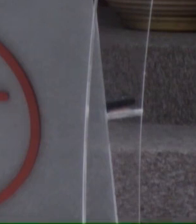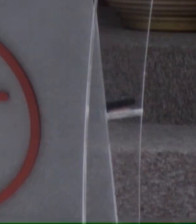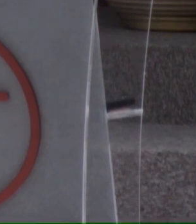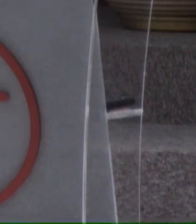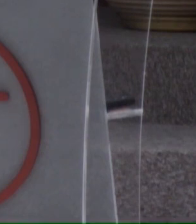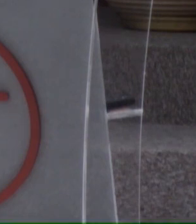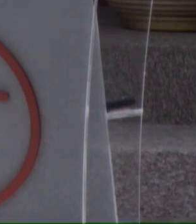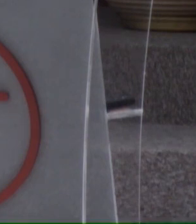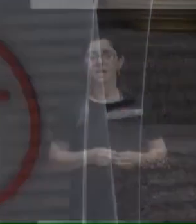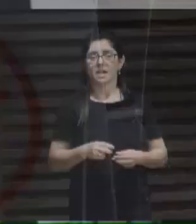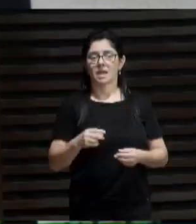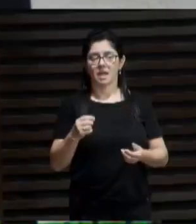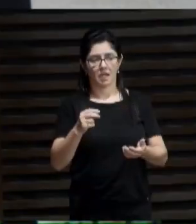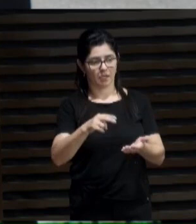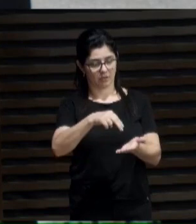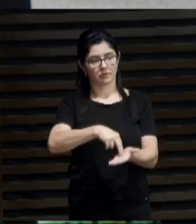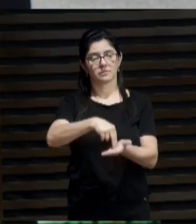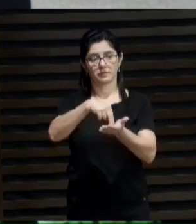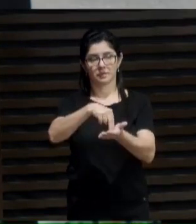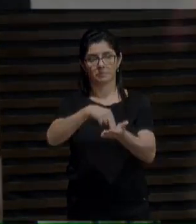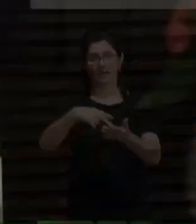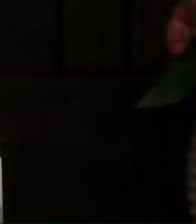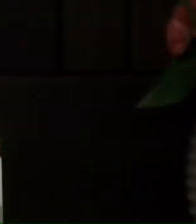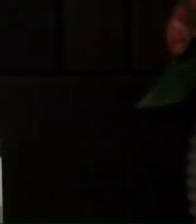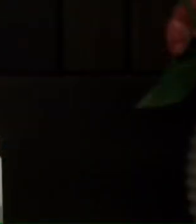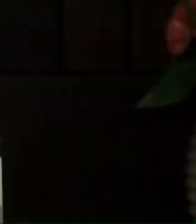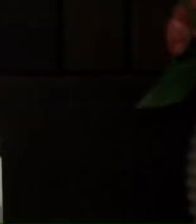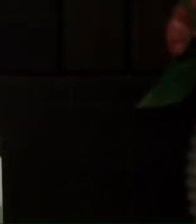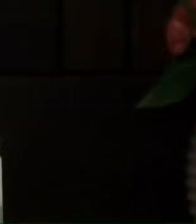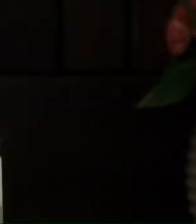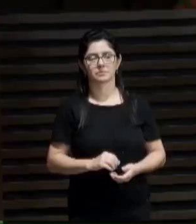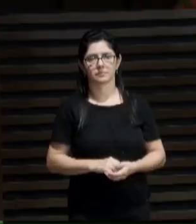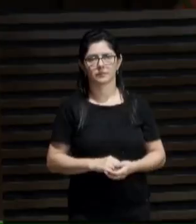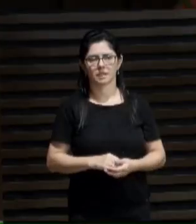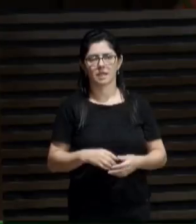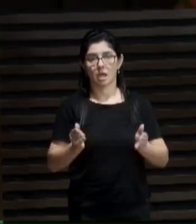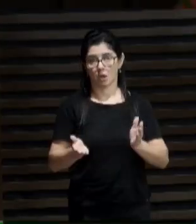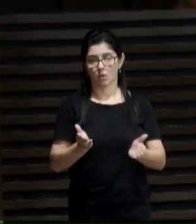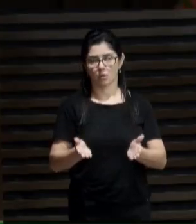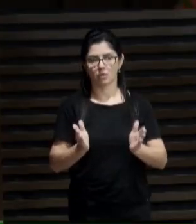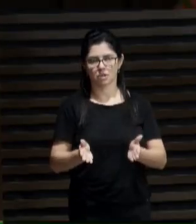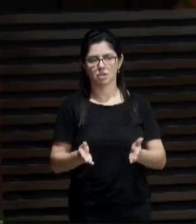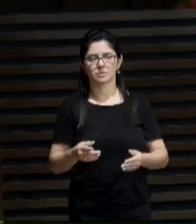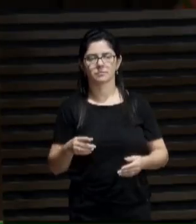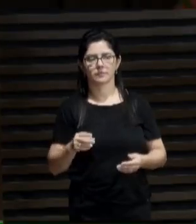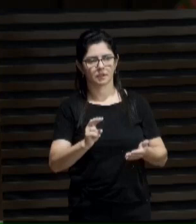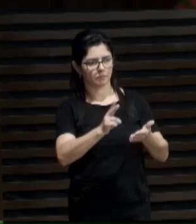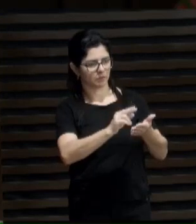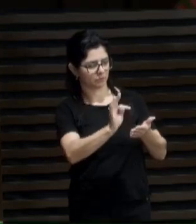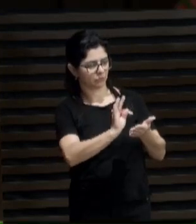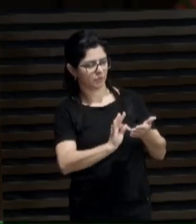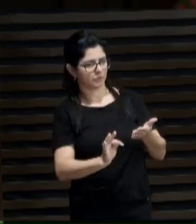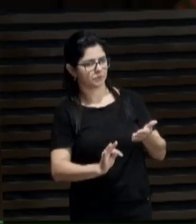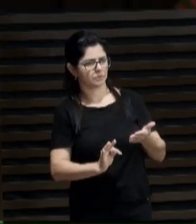que nós temos com a palavra de Deus. E nesta manhã, eu gostaria que nós, ao lermos esse texto, e dessa vez eu farei a